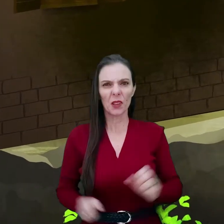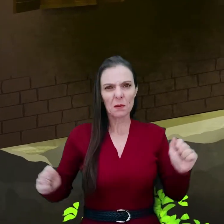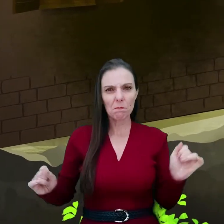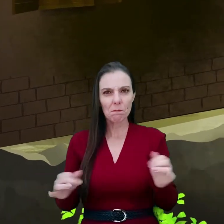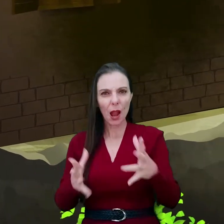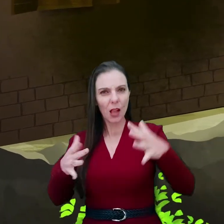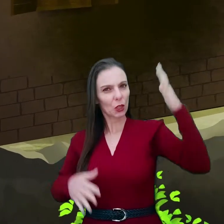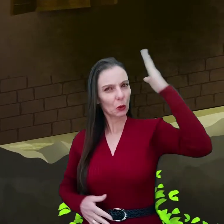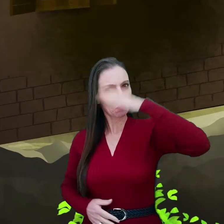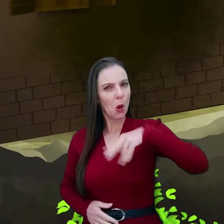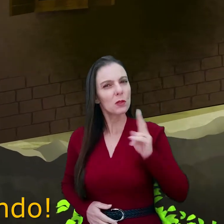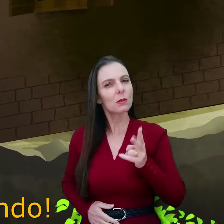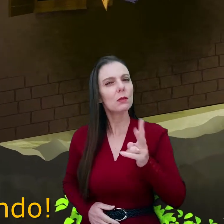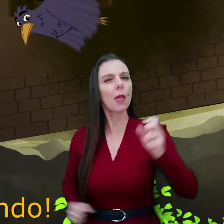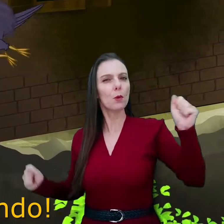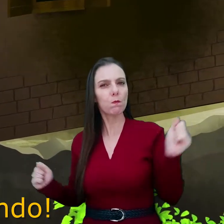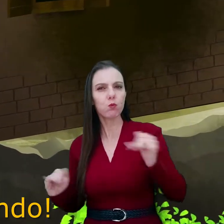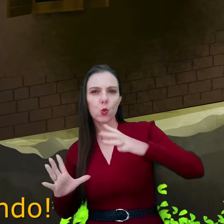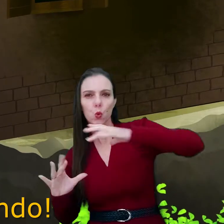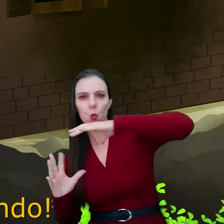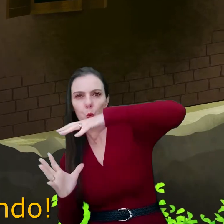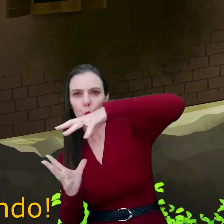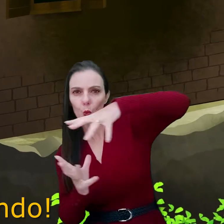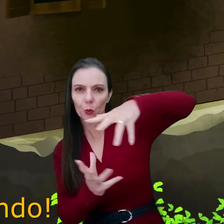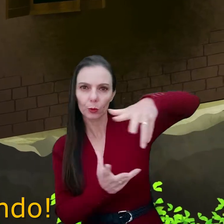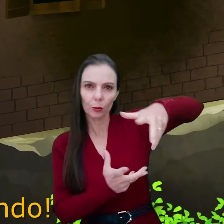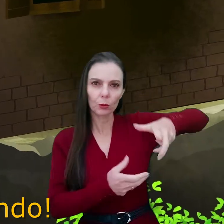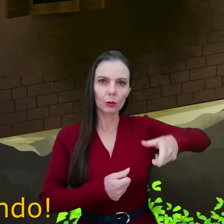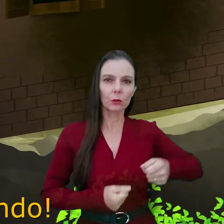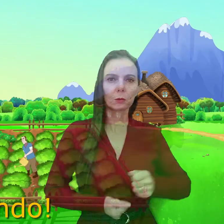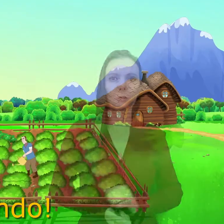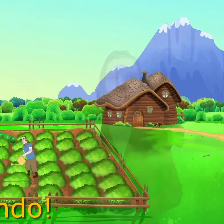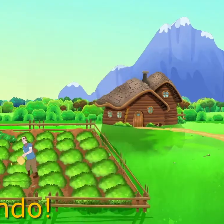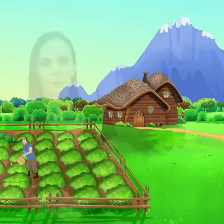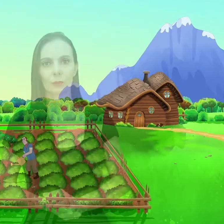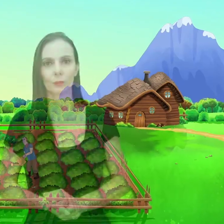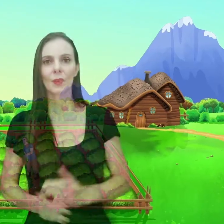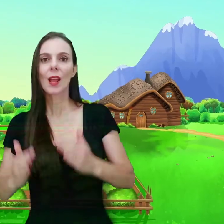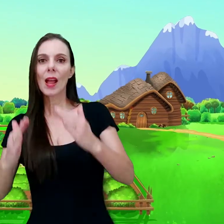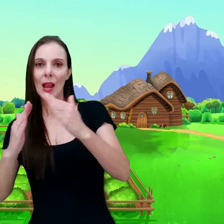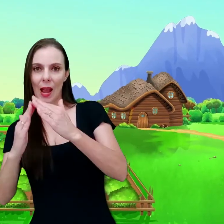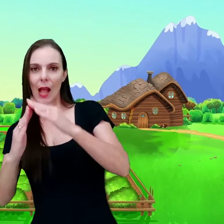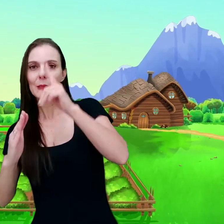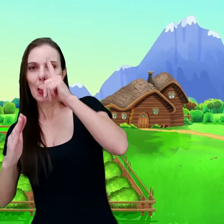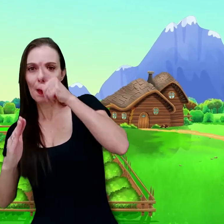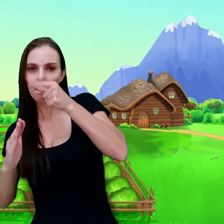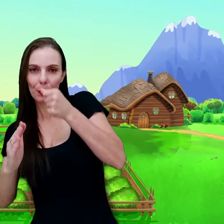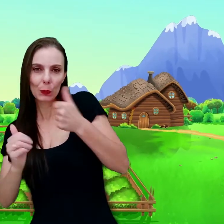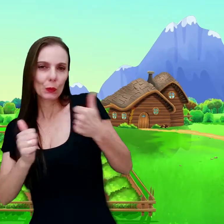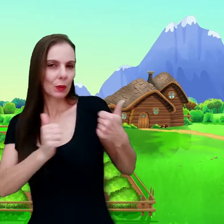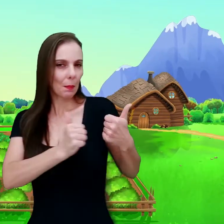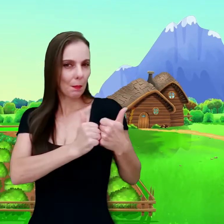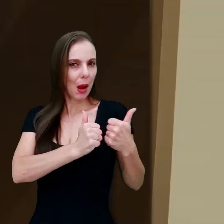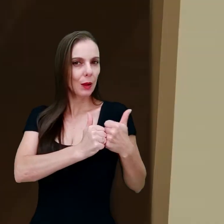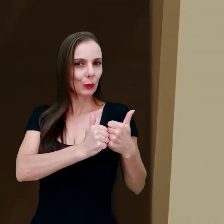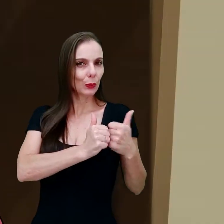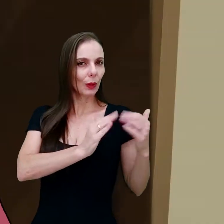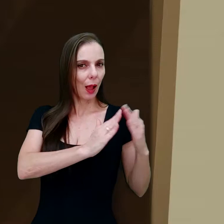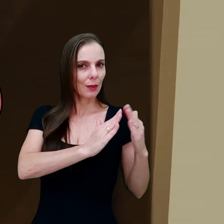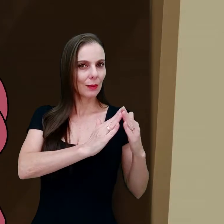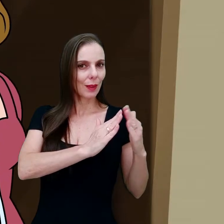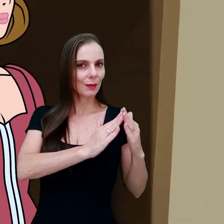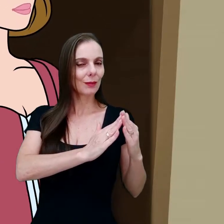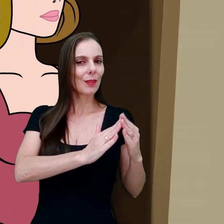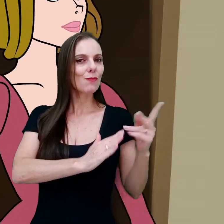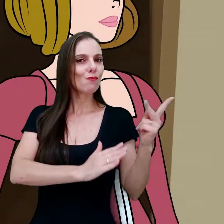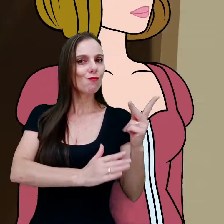A mágica do mal sempre dominará o mundo! Não muito longe da casa da bruxa,